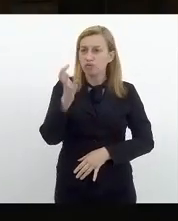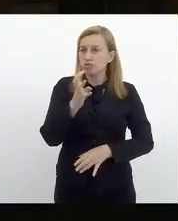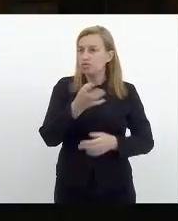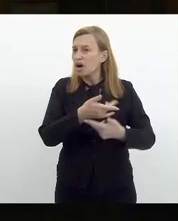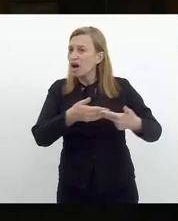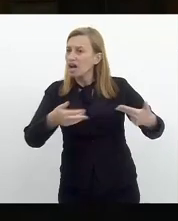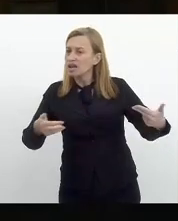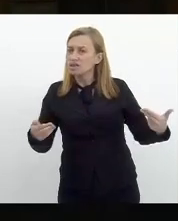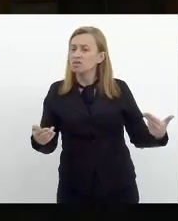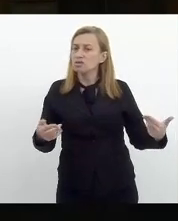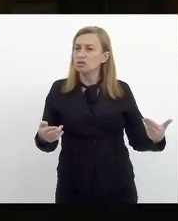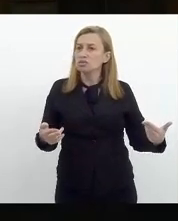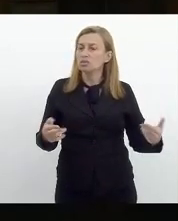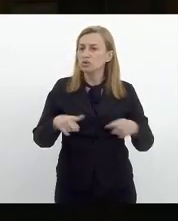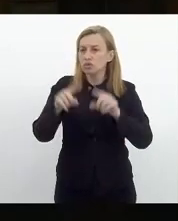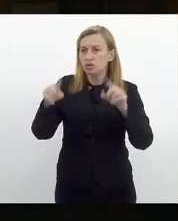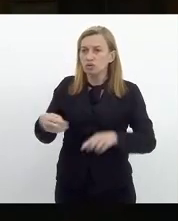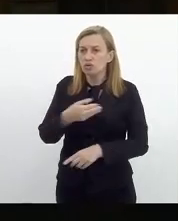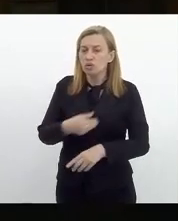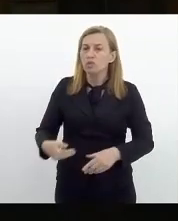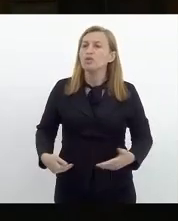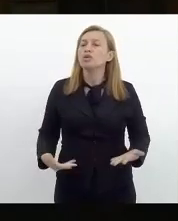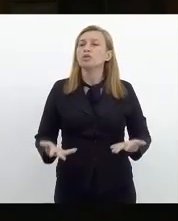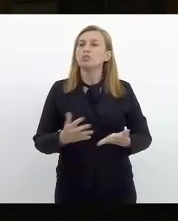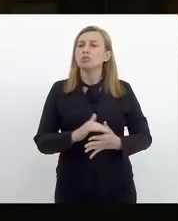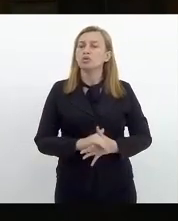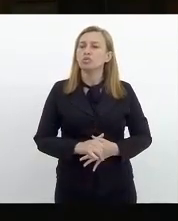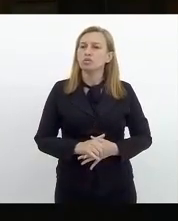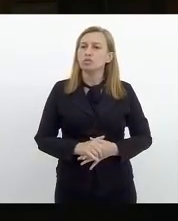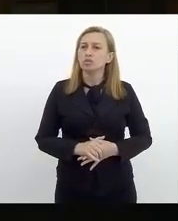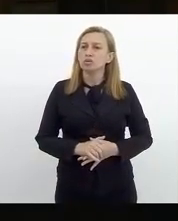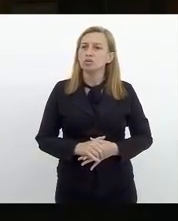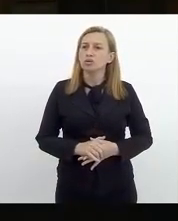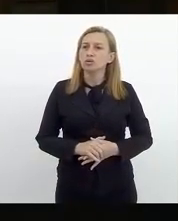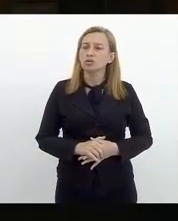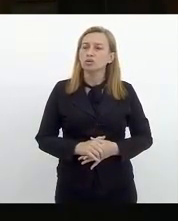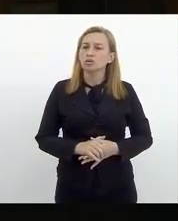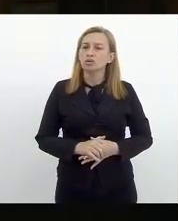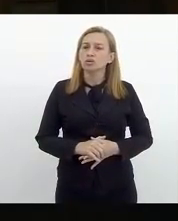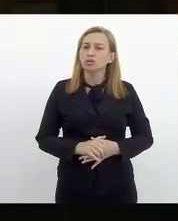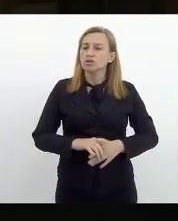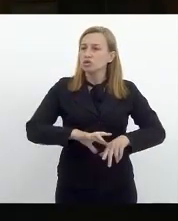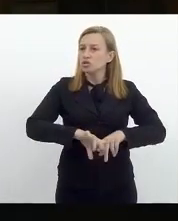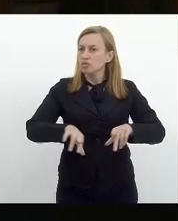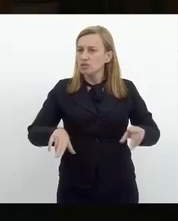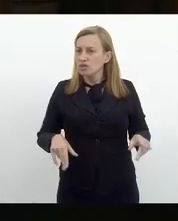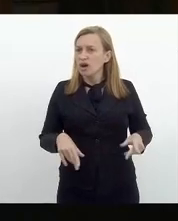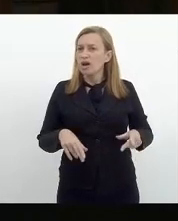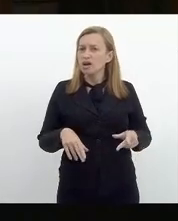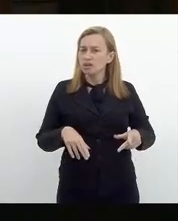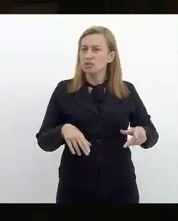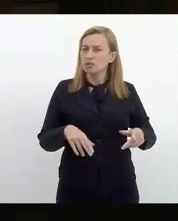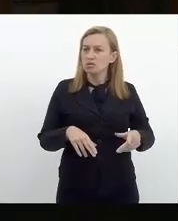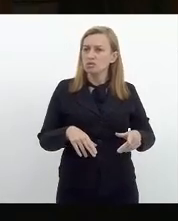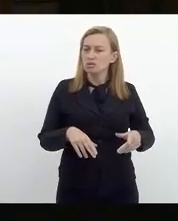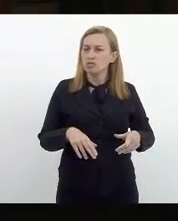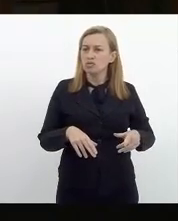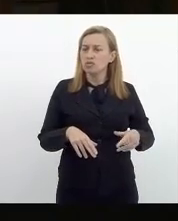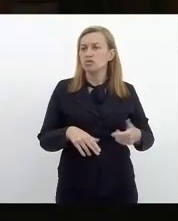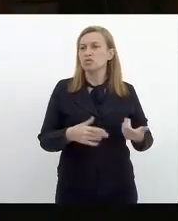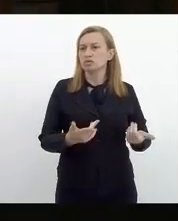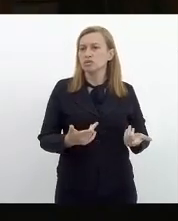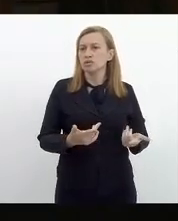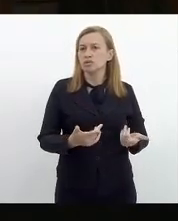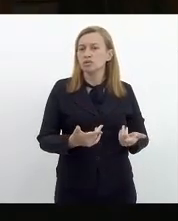né a dívida dos Servidores a dívida da escassez de recursos e da material para trabalhar